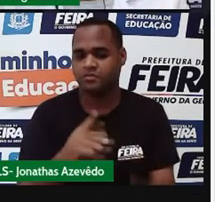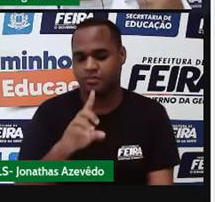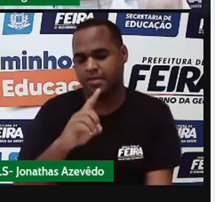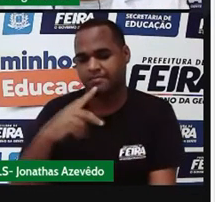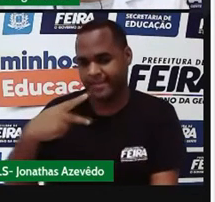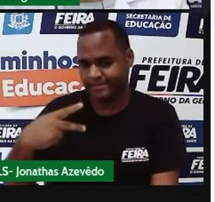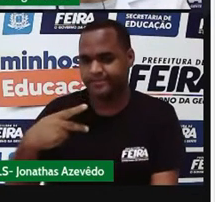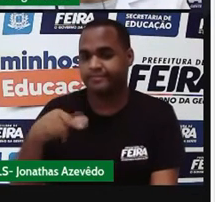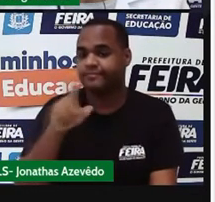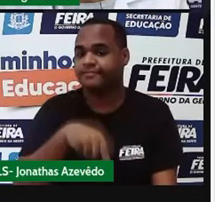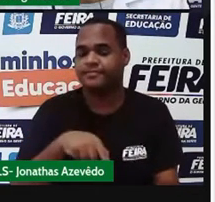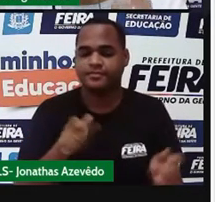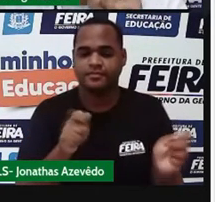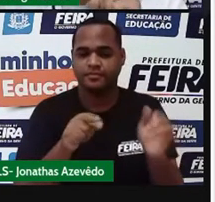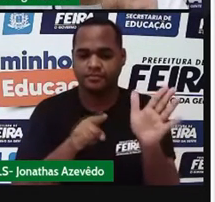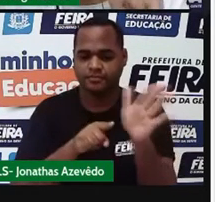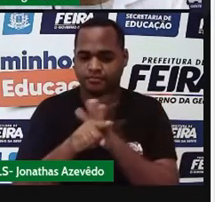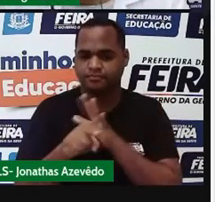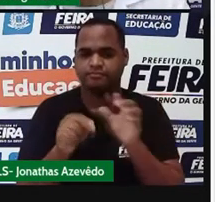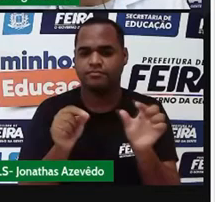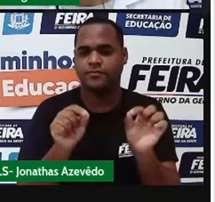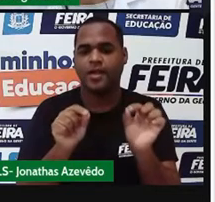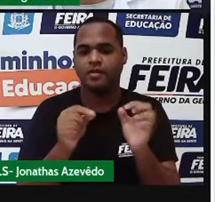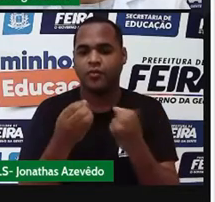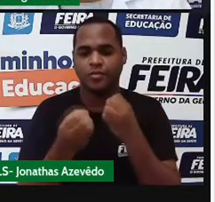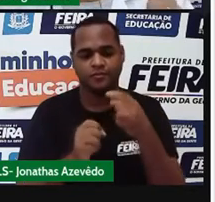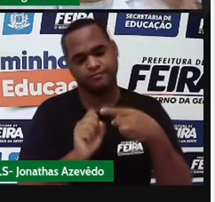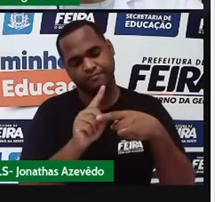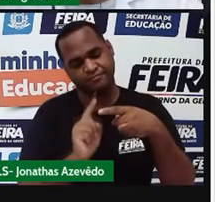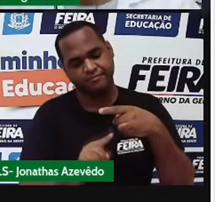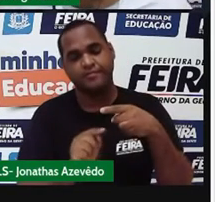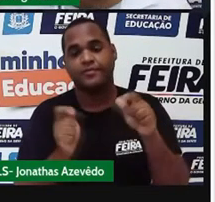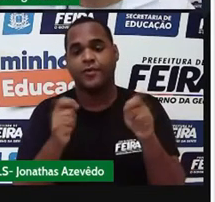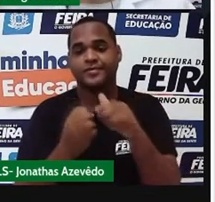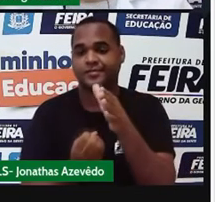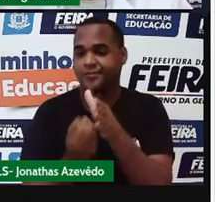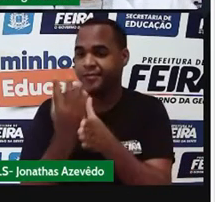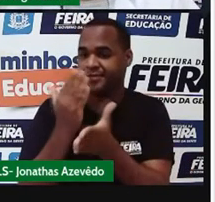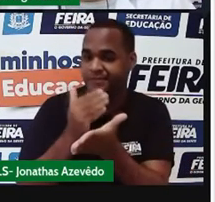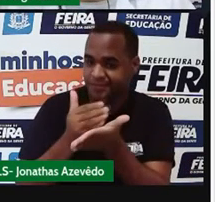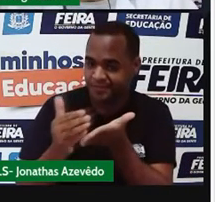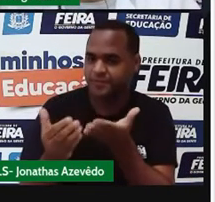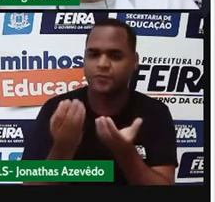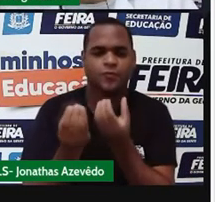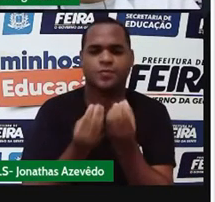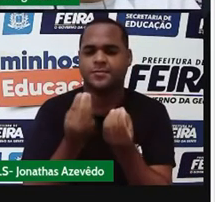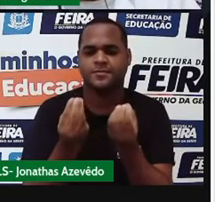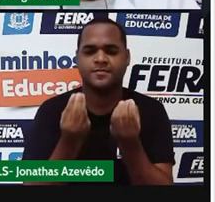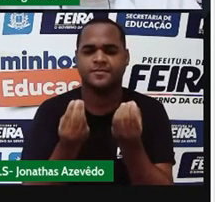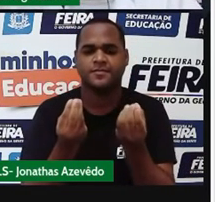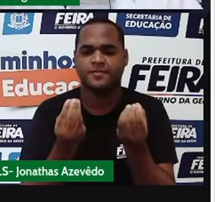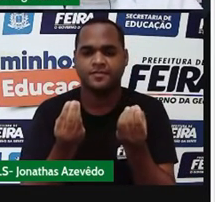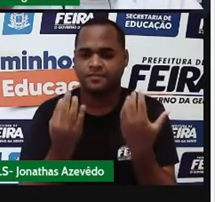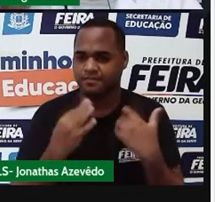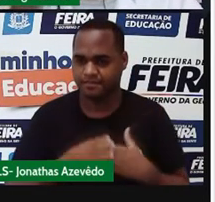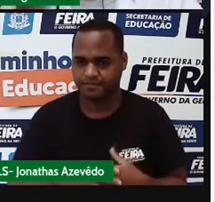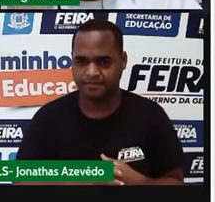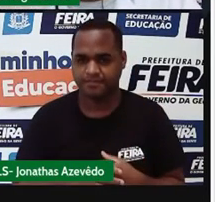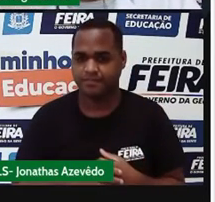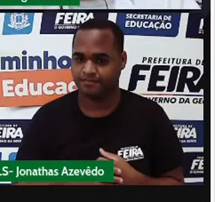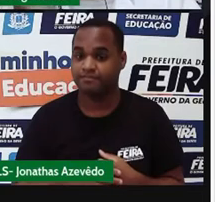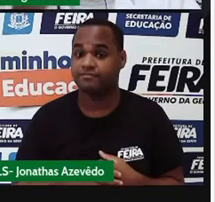e eu te pergunto qual foi a fração que gerou essa dízima periódica tão